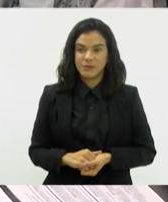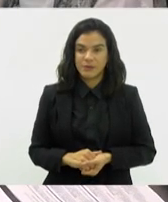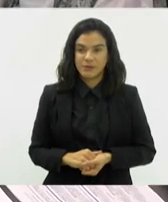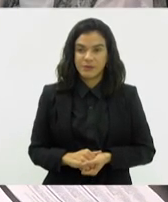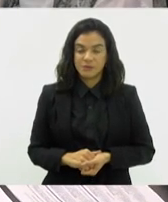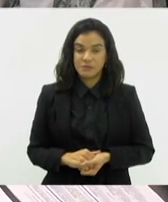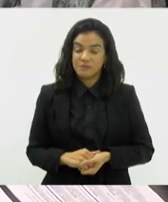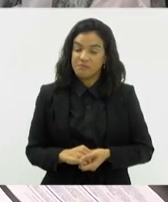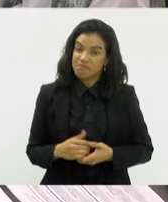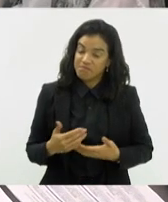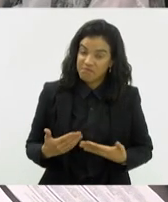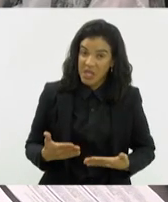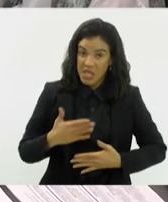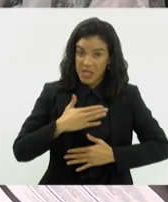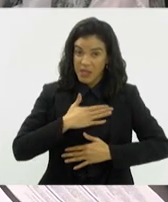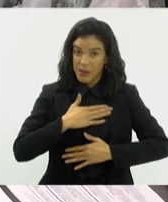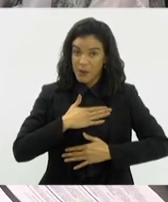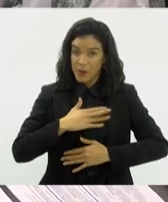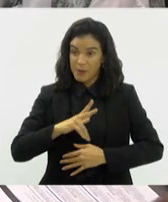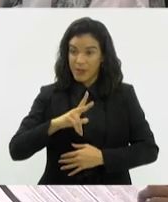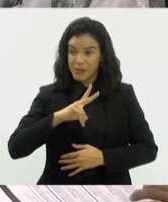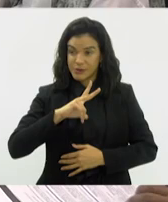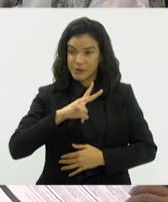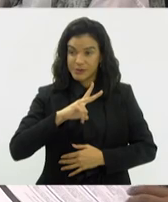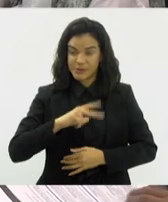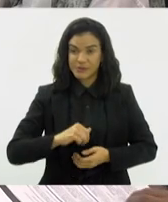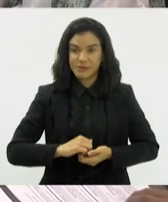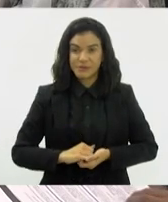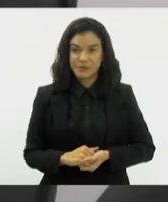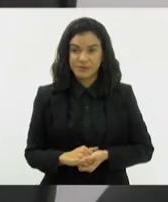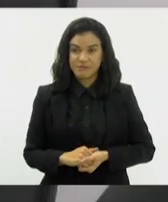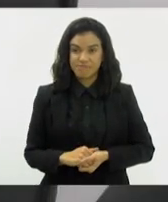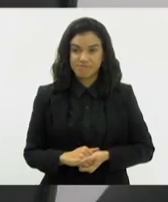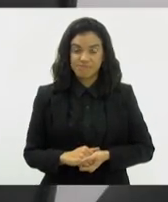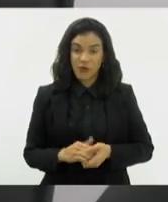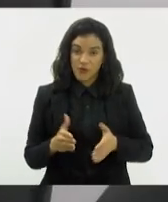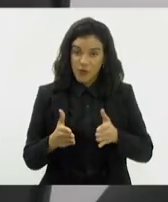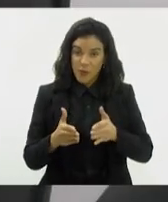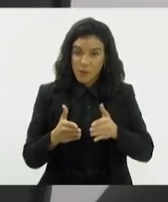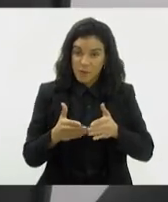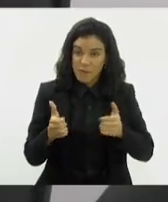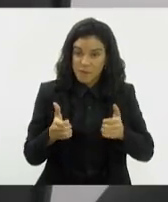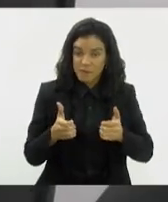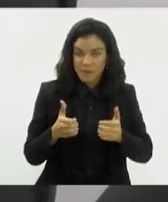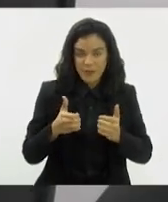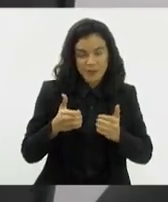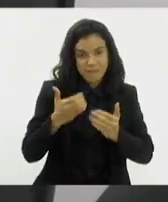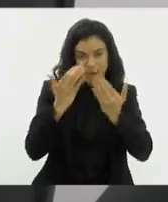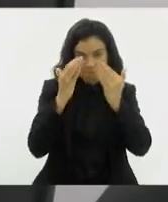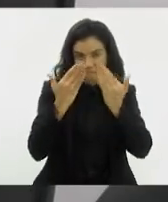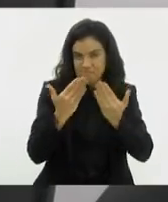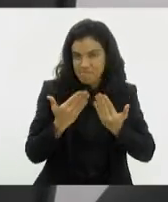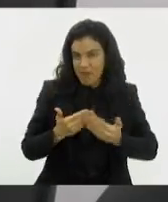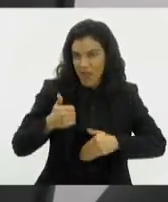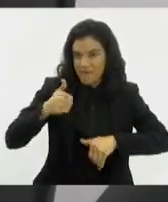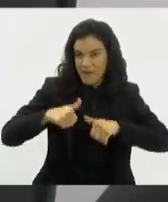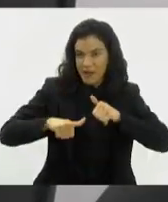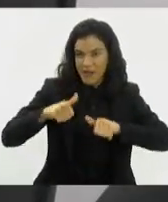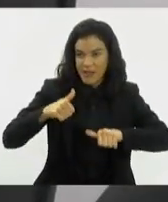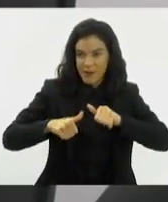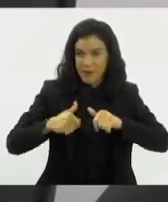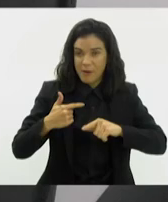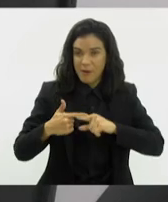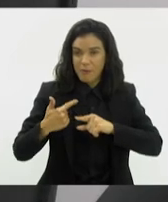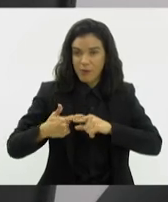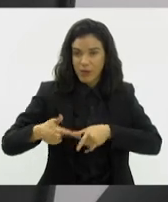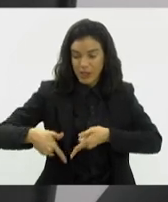Bom, eu, particularmente, vou pedir vista. Por quê? Quem enterra